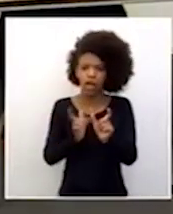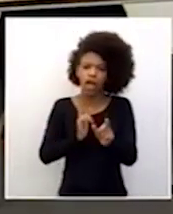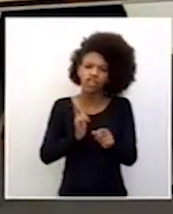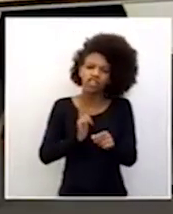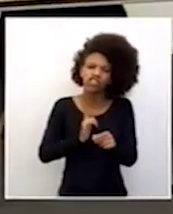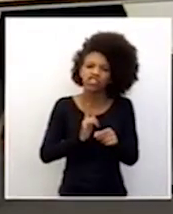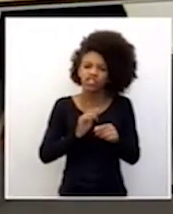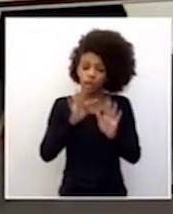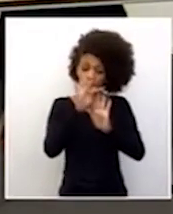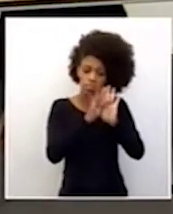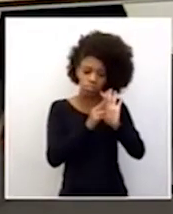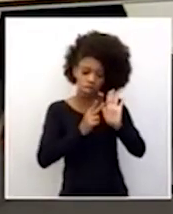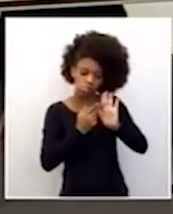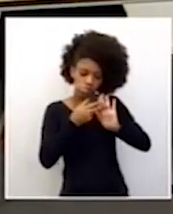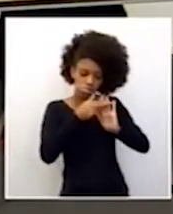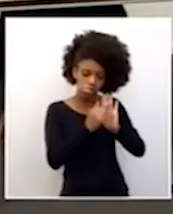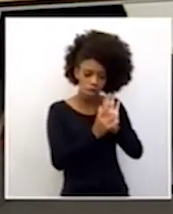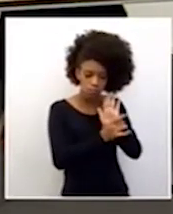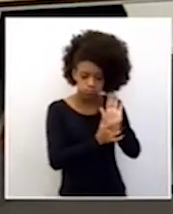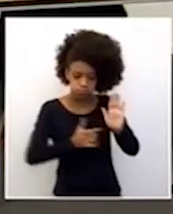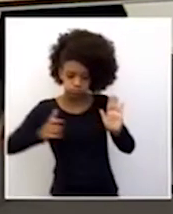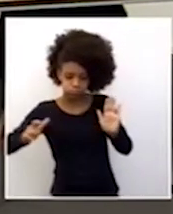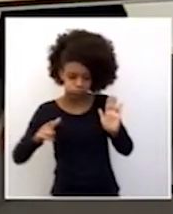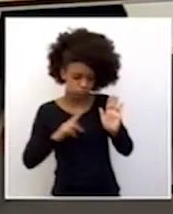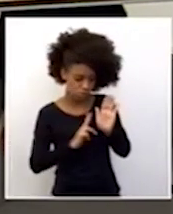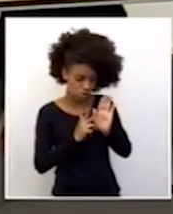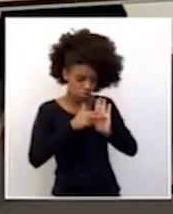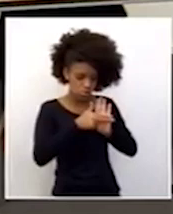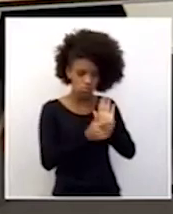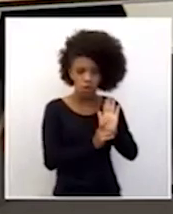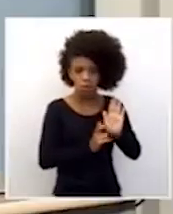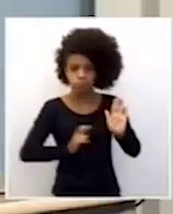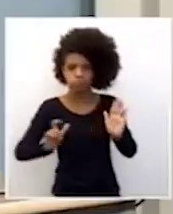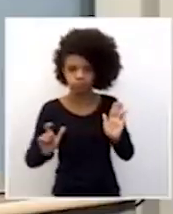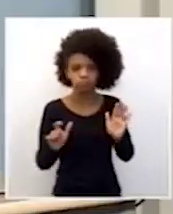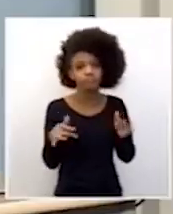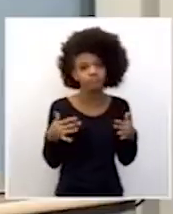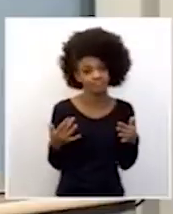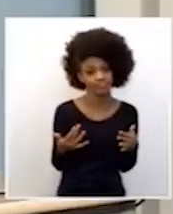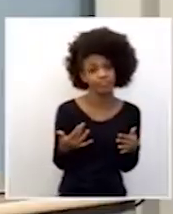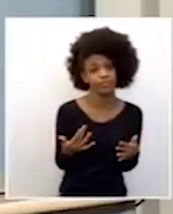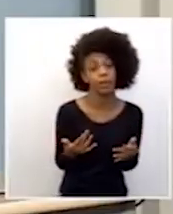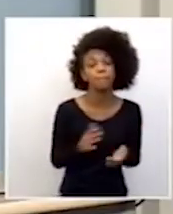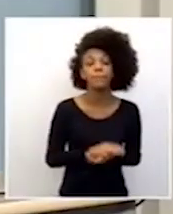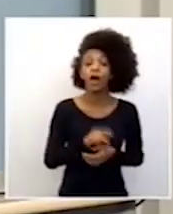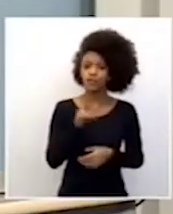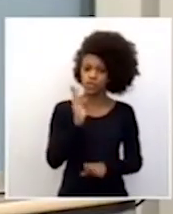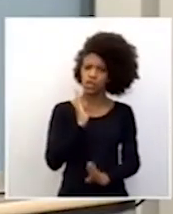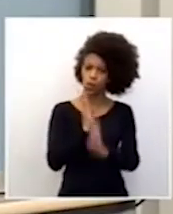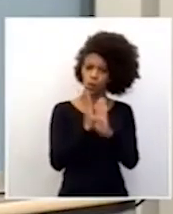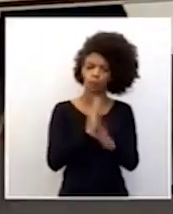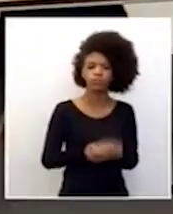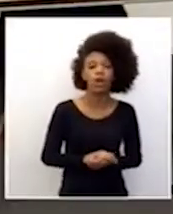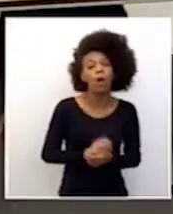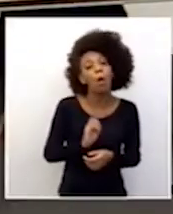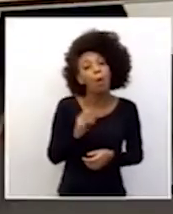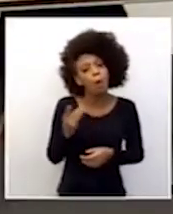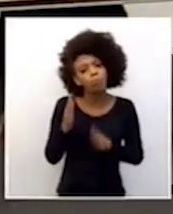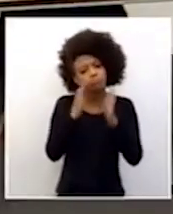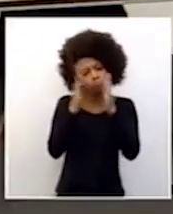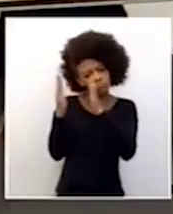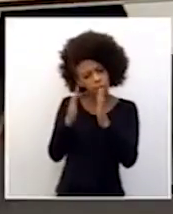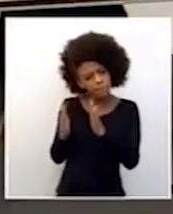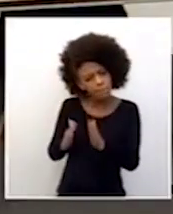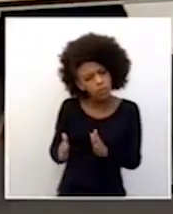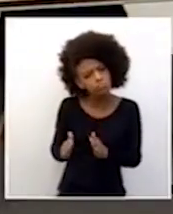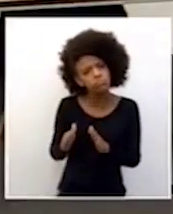foi o texto completo, que você pode achar em domínio público, né, no site do MEC. Sim, no site do MEC, em domínio público, você acha lá. Ou na biblioteca da sua escola,